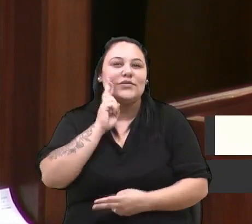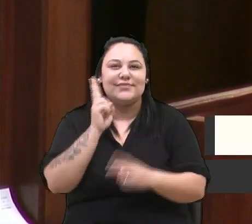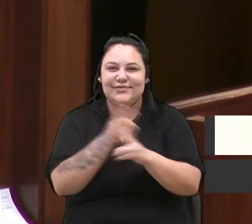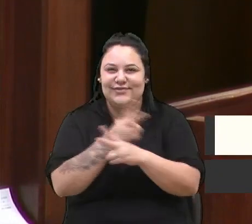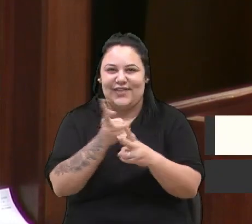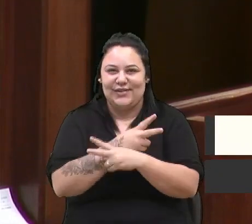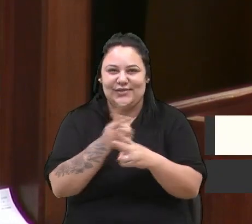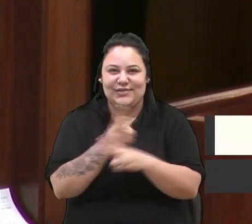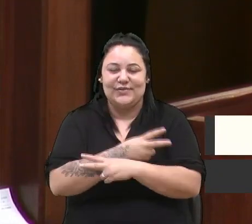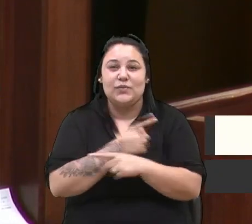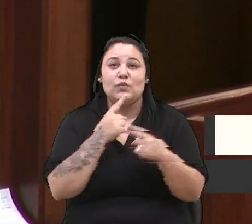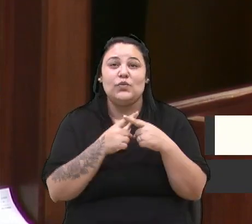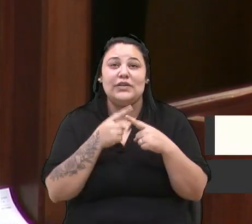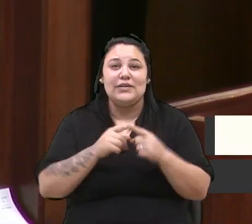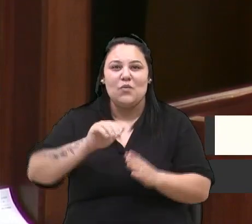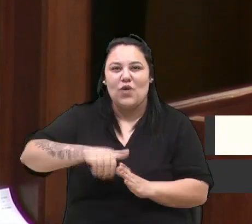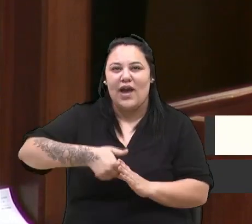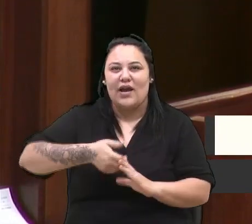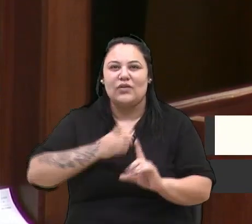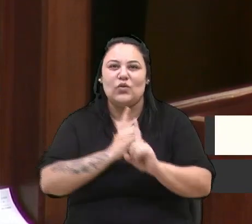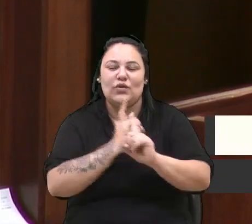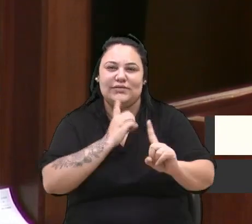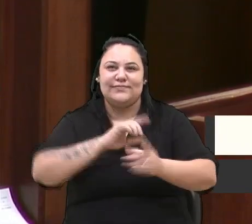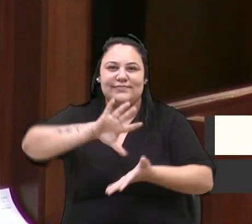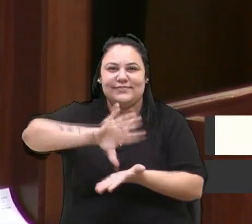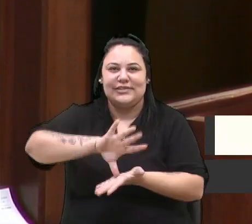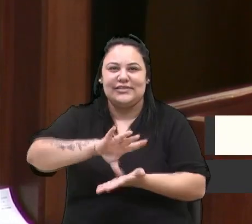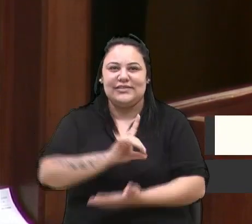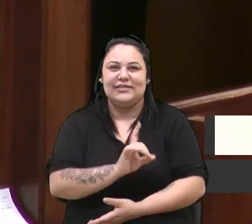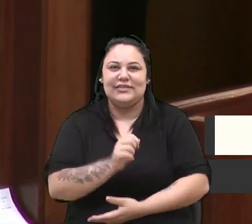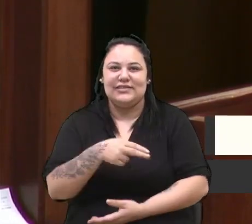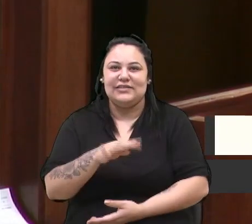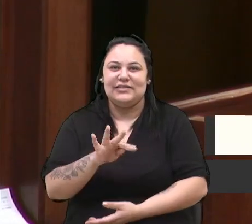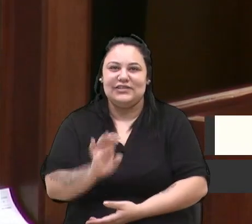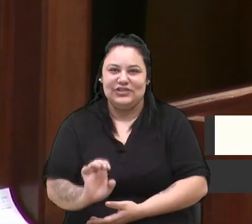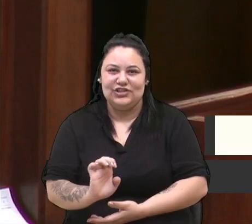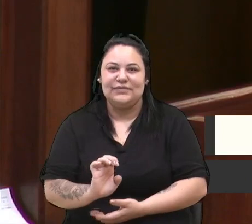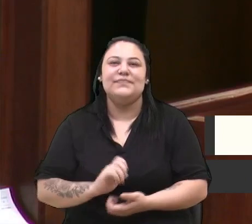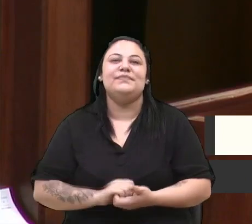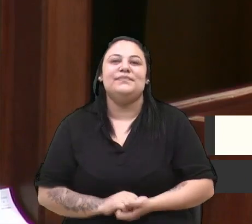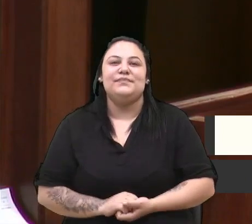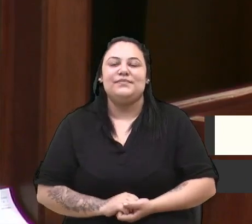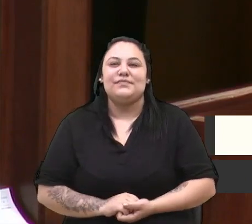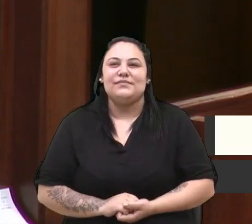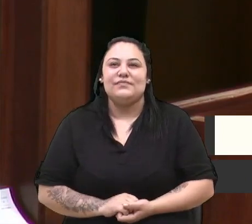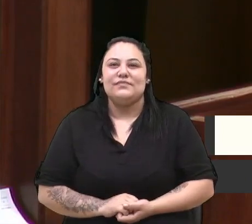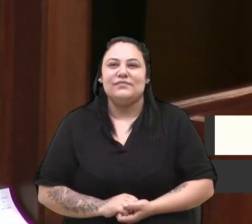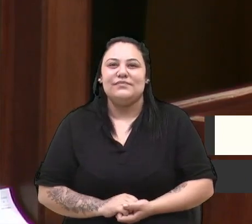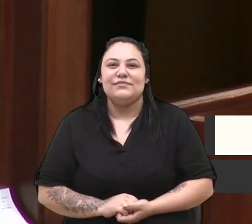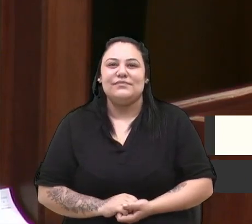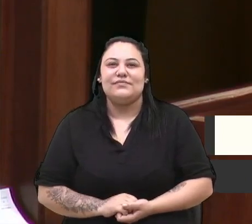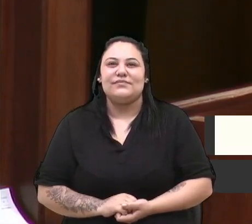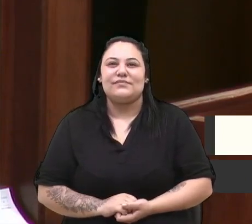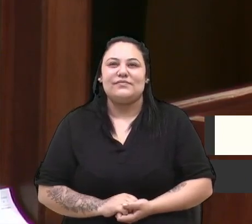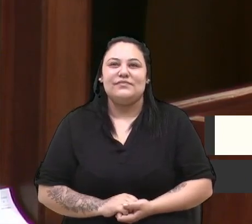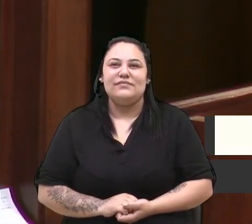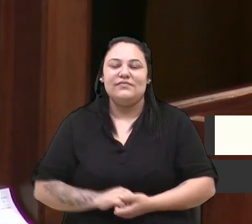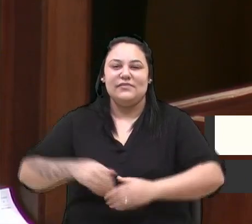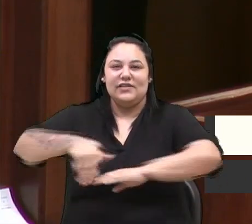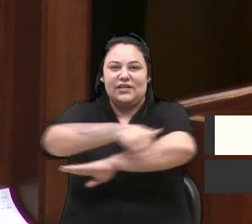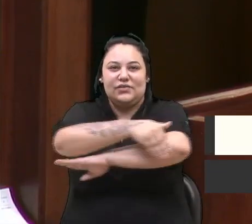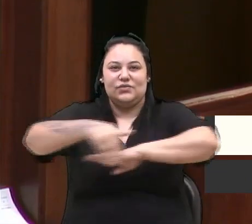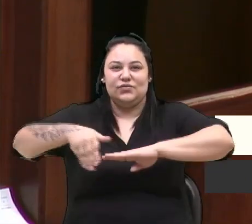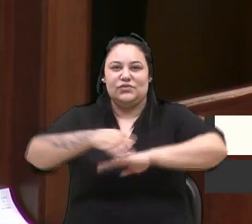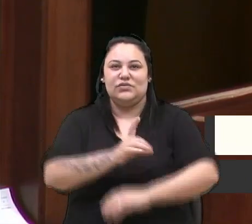buraco ele se encontra na Praça Dante Alighieri. E na rua Doutor